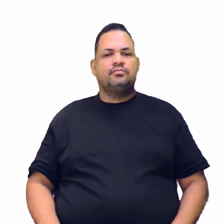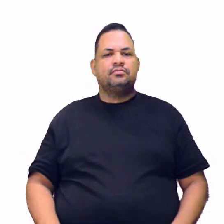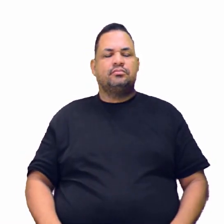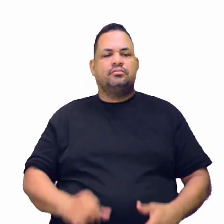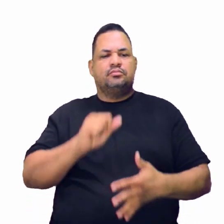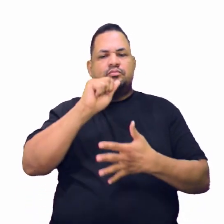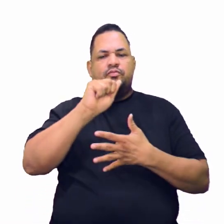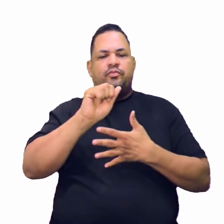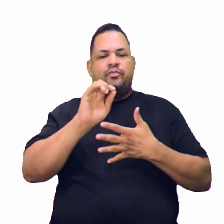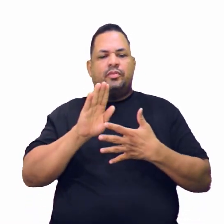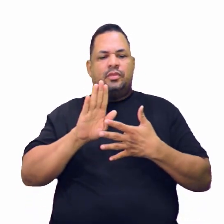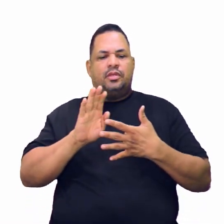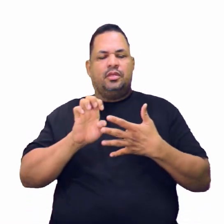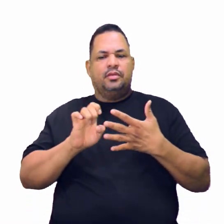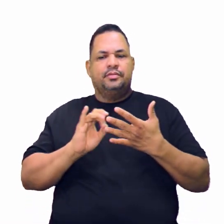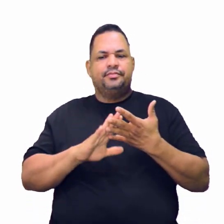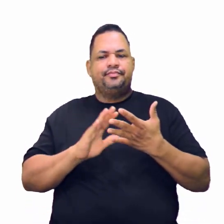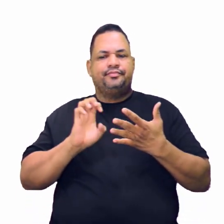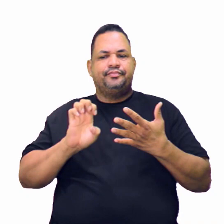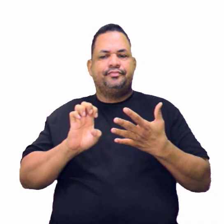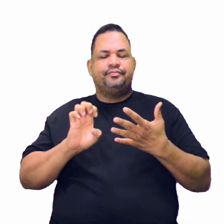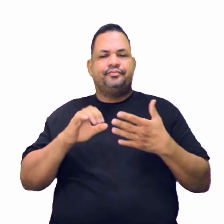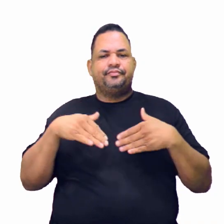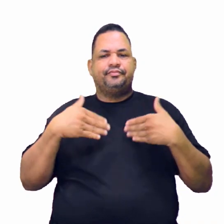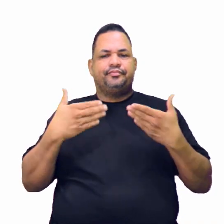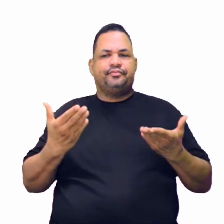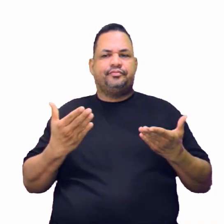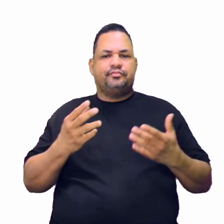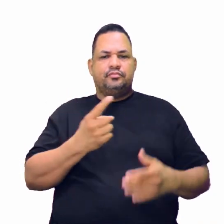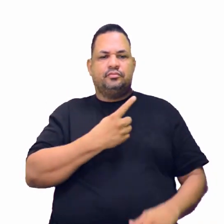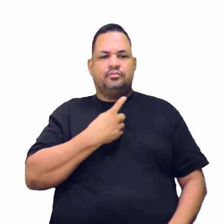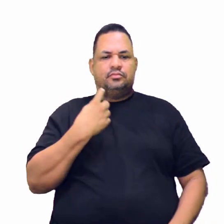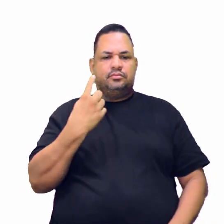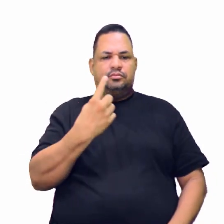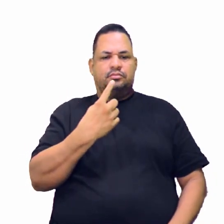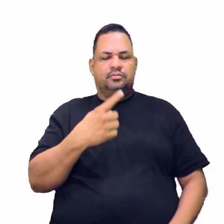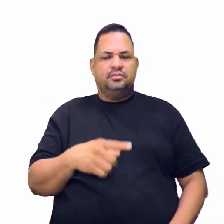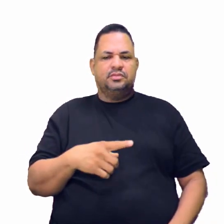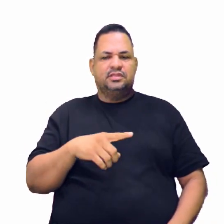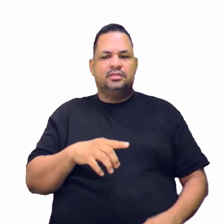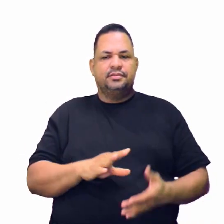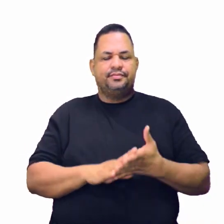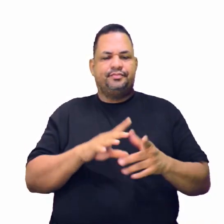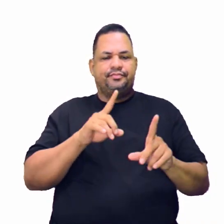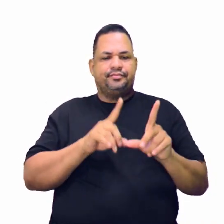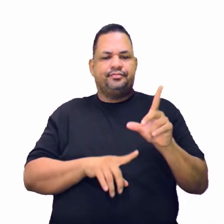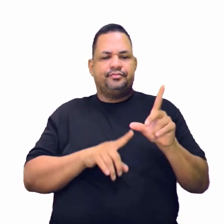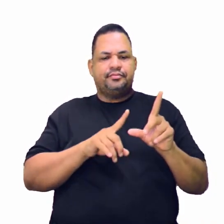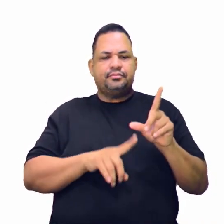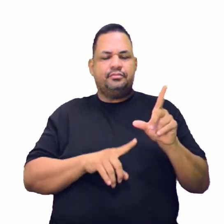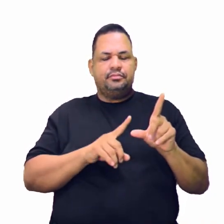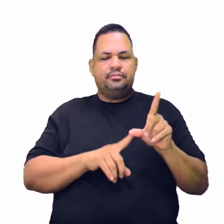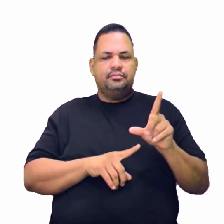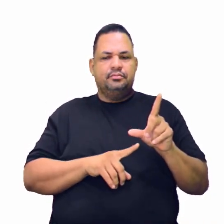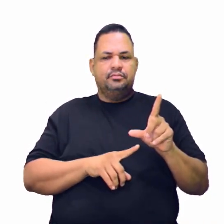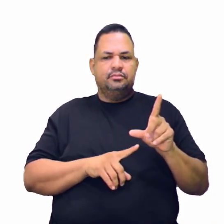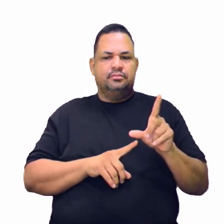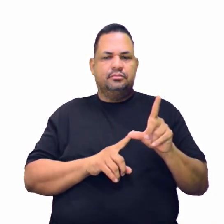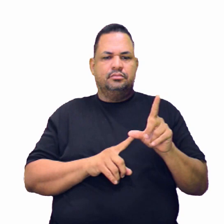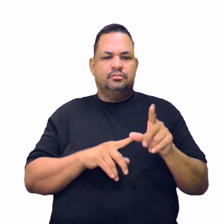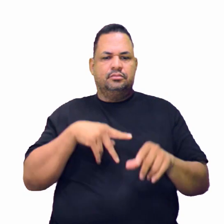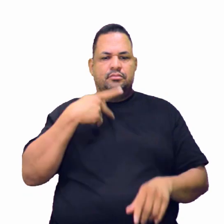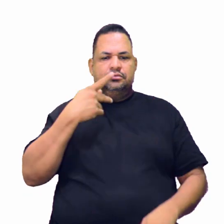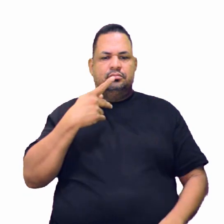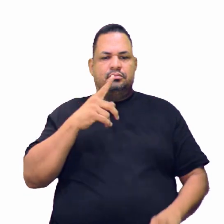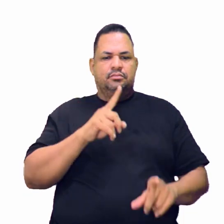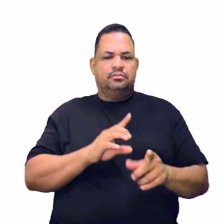A, B, C, D, O, E. Nós temos aqui a questão, aqui, né? Fala